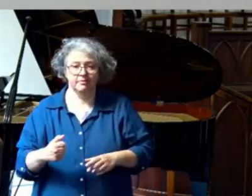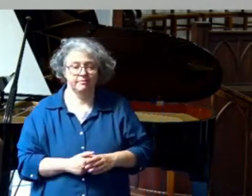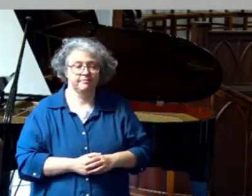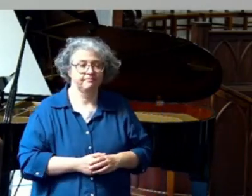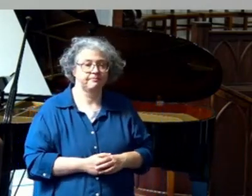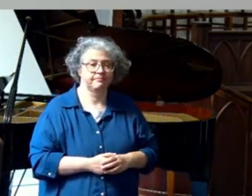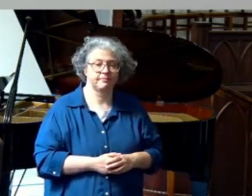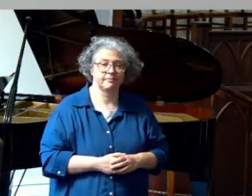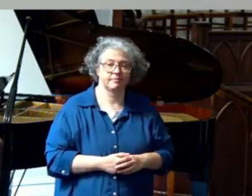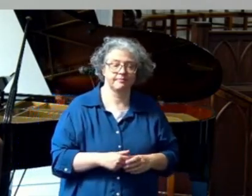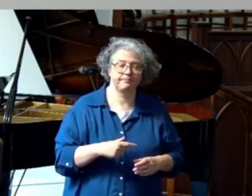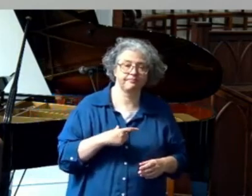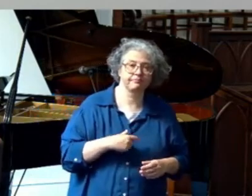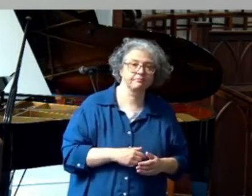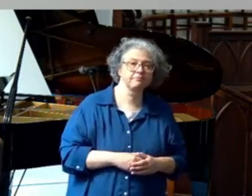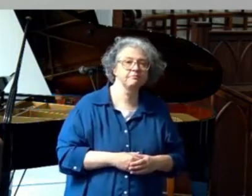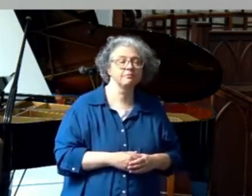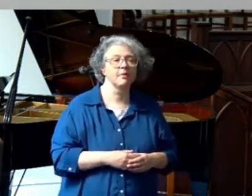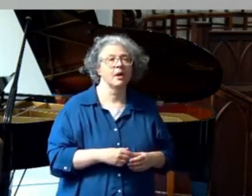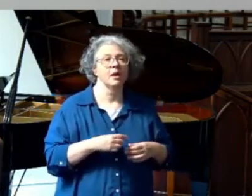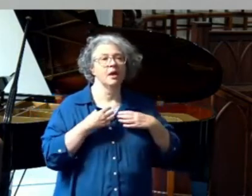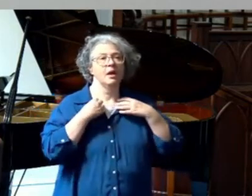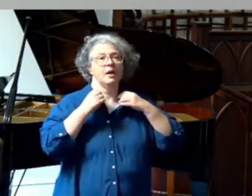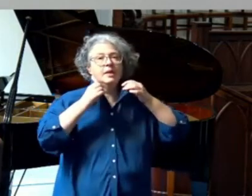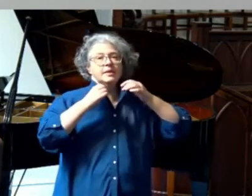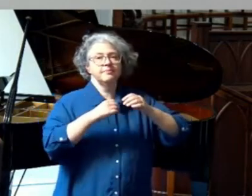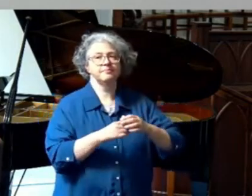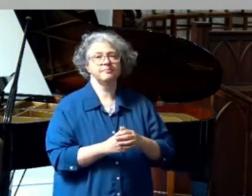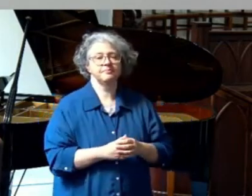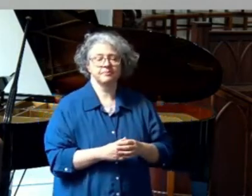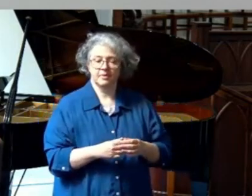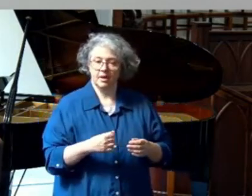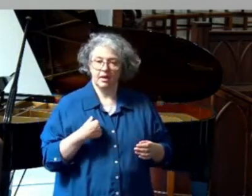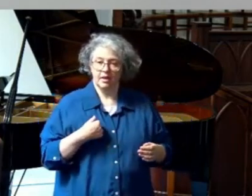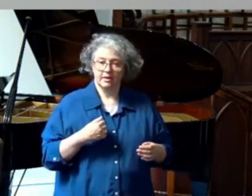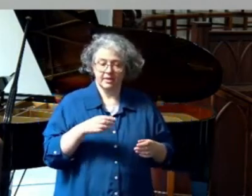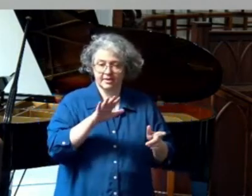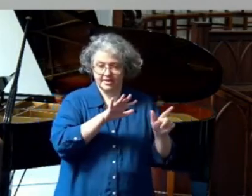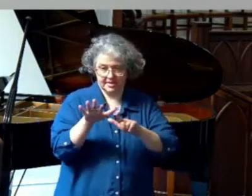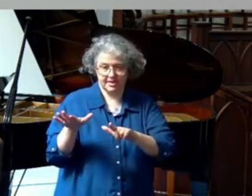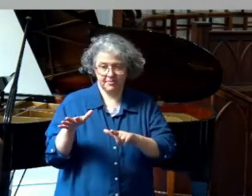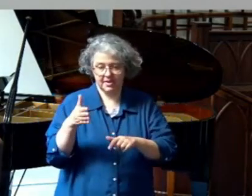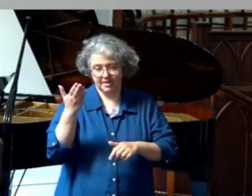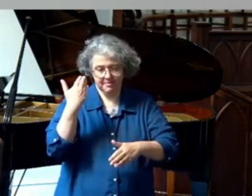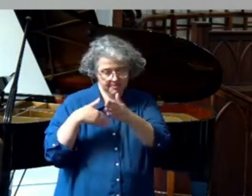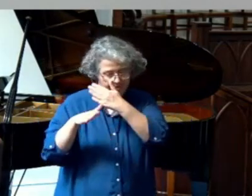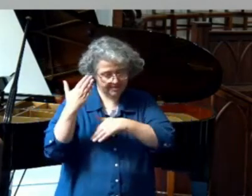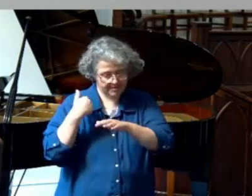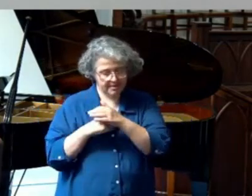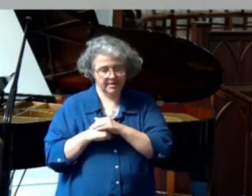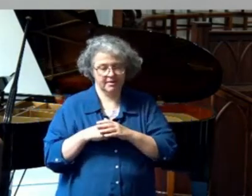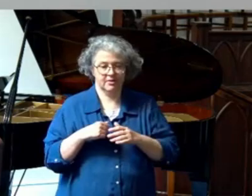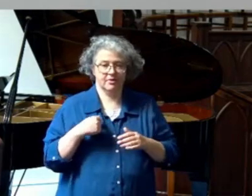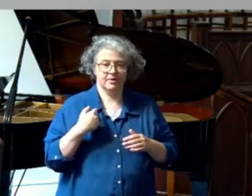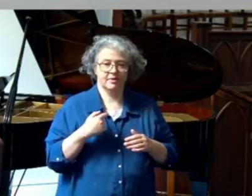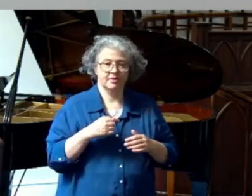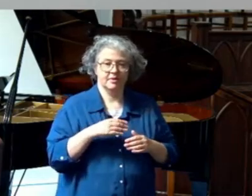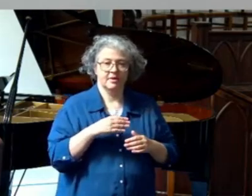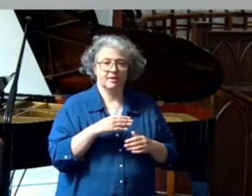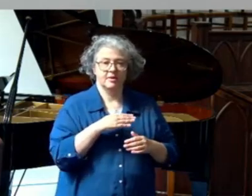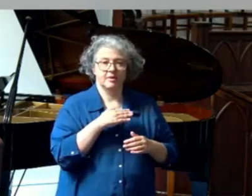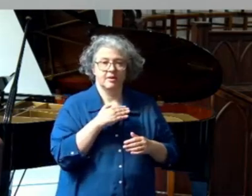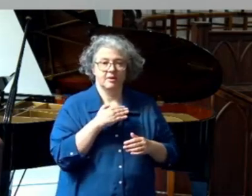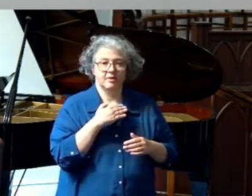Nós perdemos um tio que se misturava, o que ele fazia conosco era um tipo de cuidado paternal. E ele foi